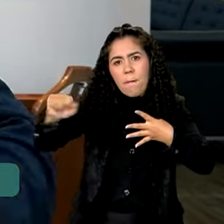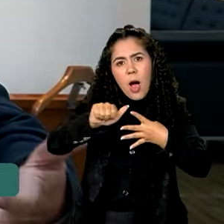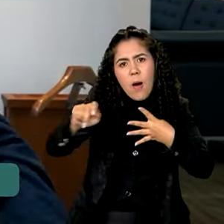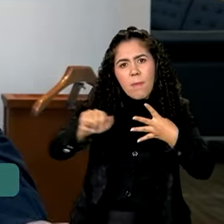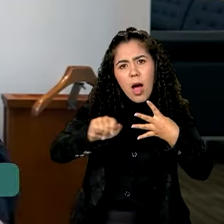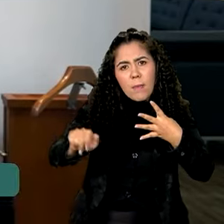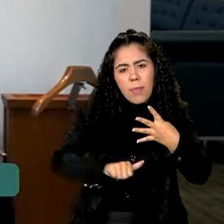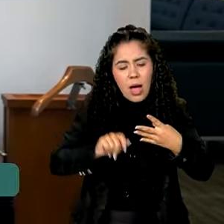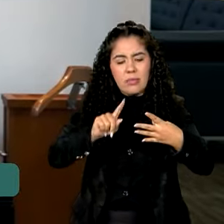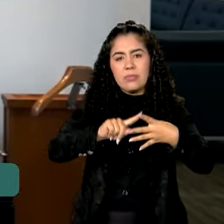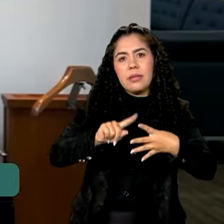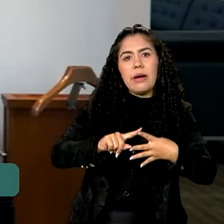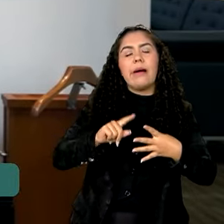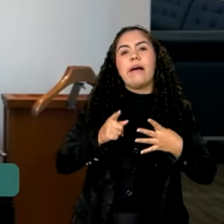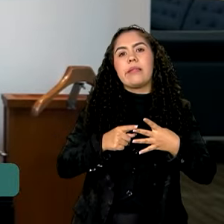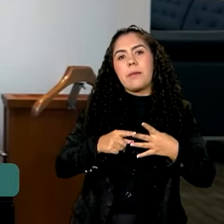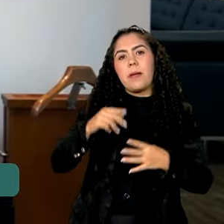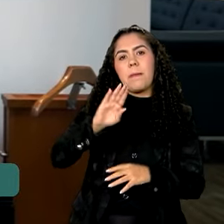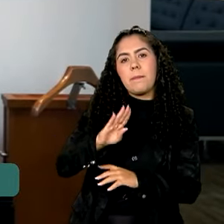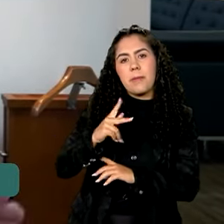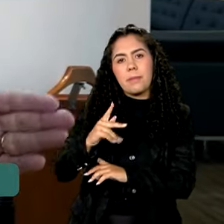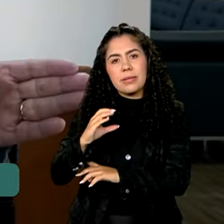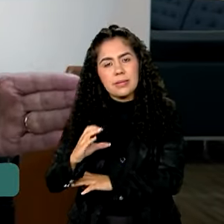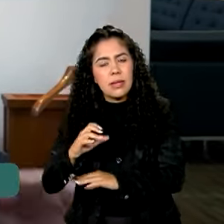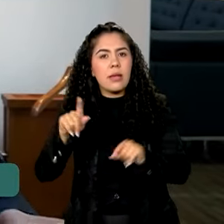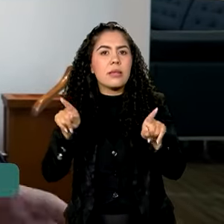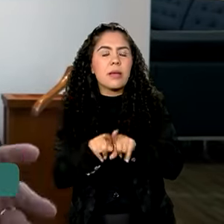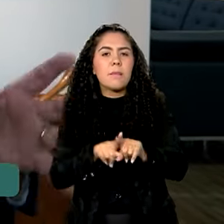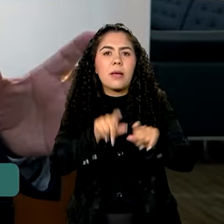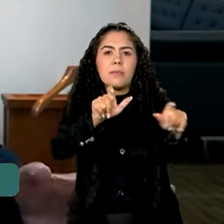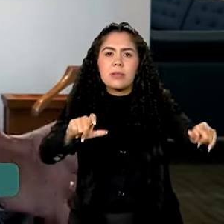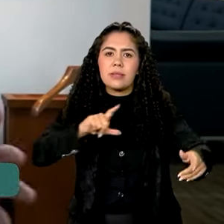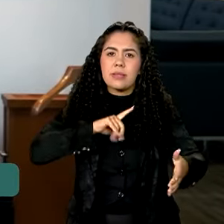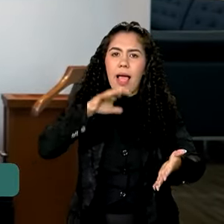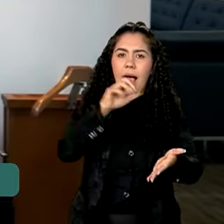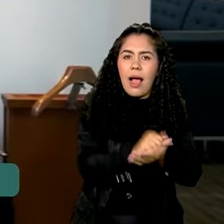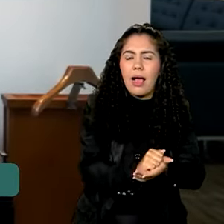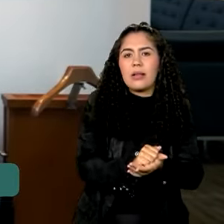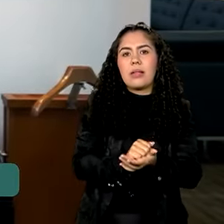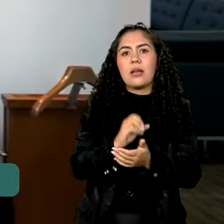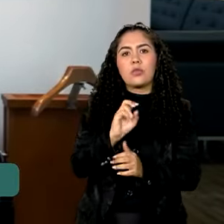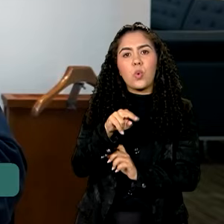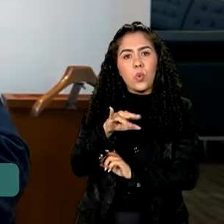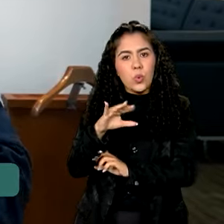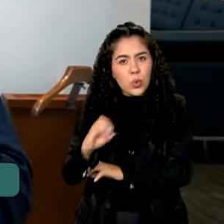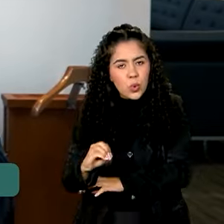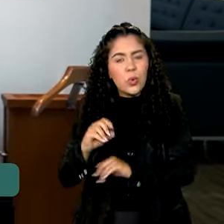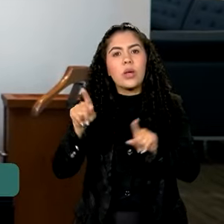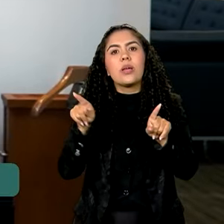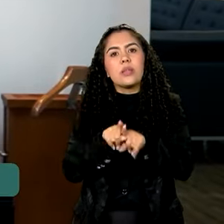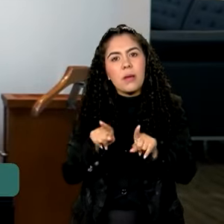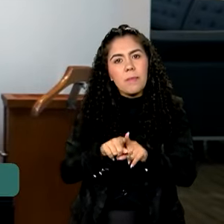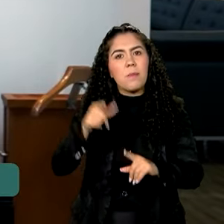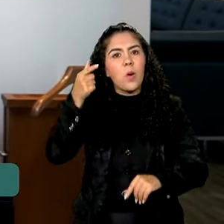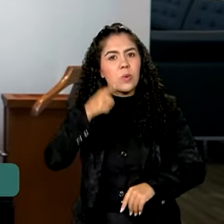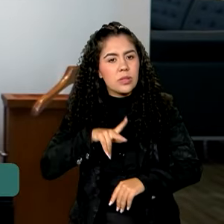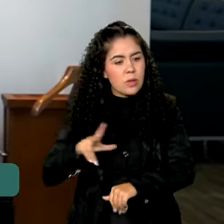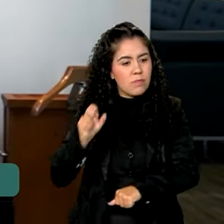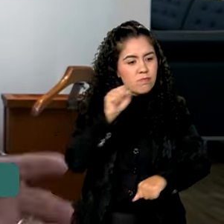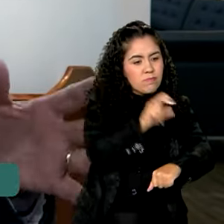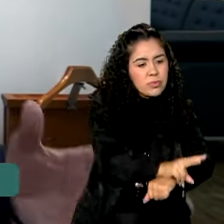a política de qualificação das pessoas do Cadastro Único e destes programas para o emprego, para o